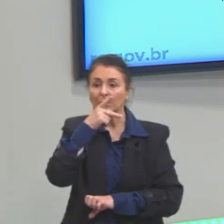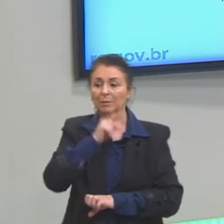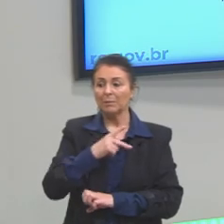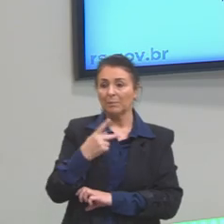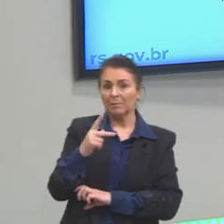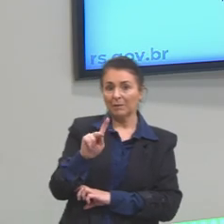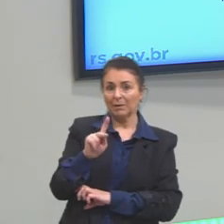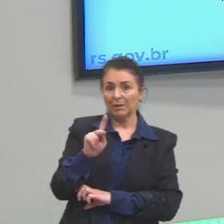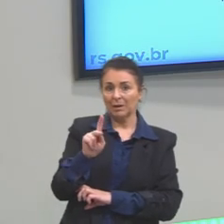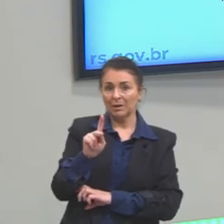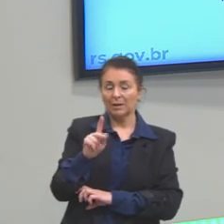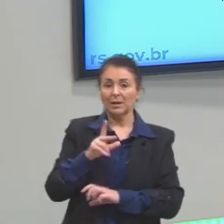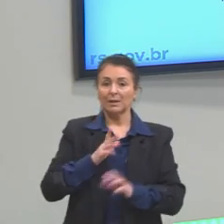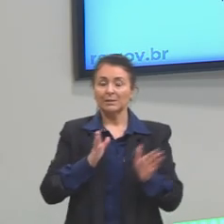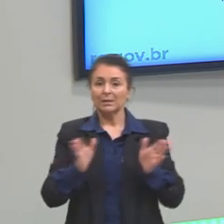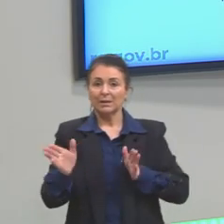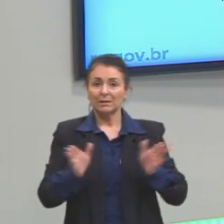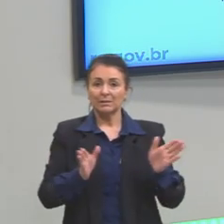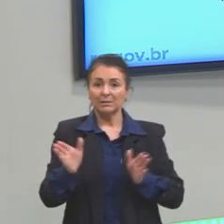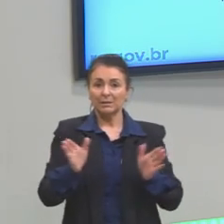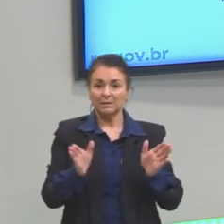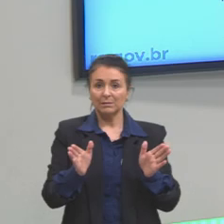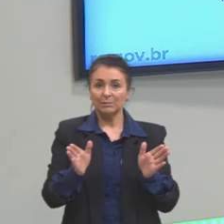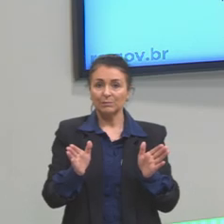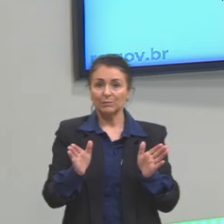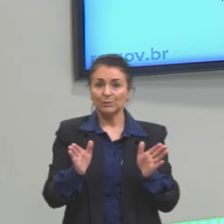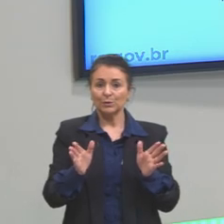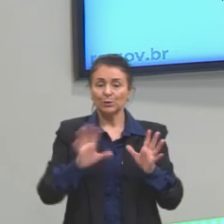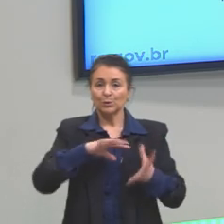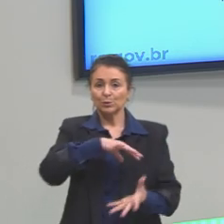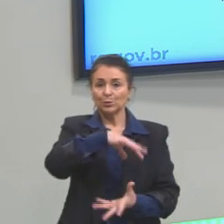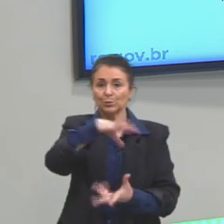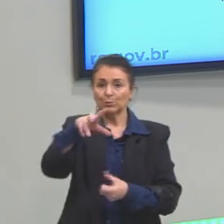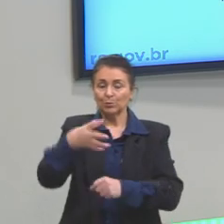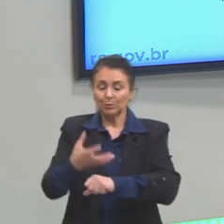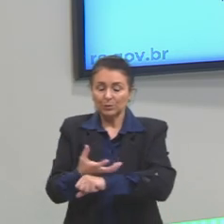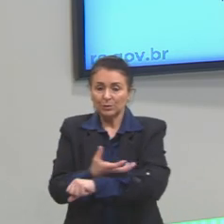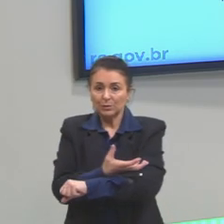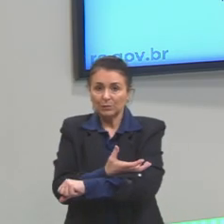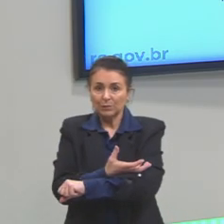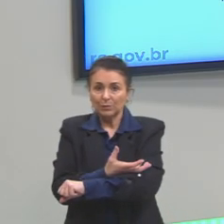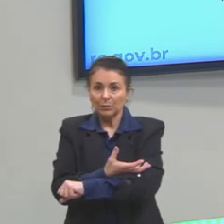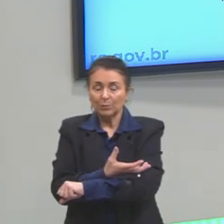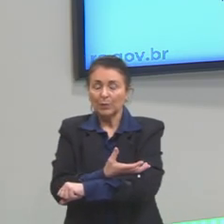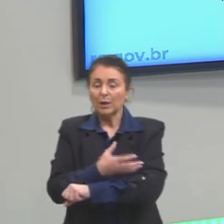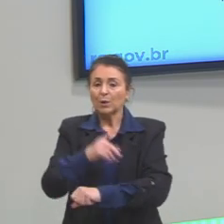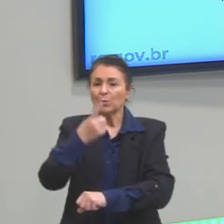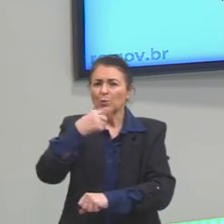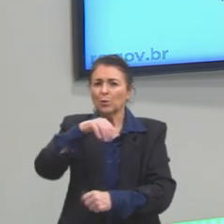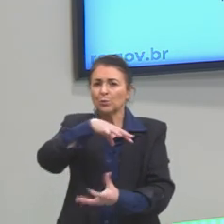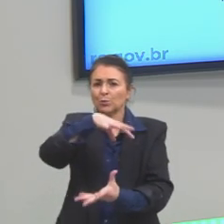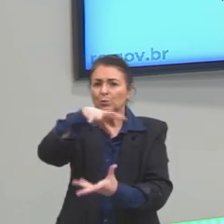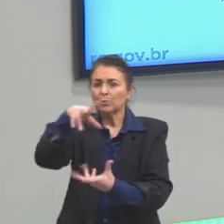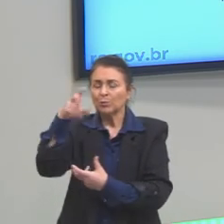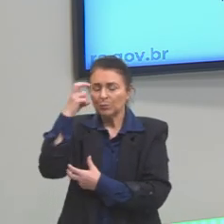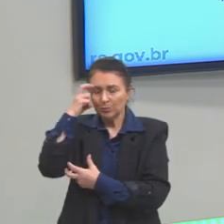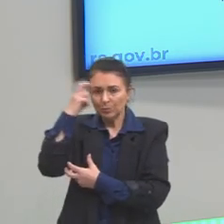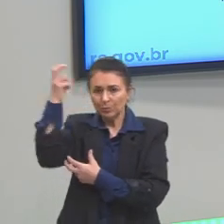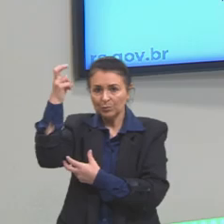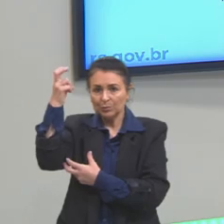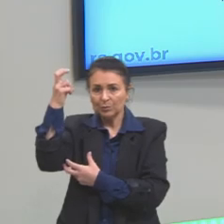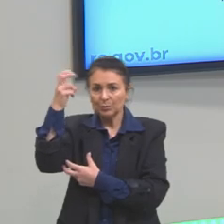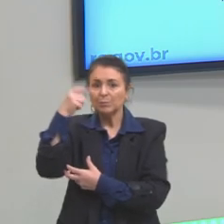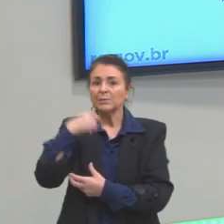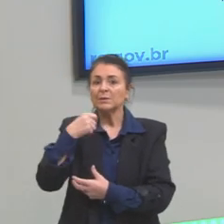Agostinho esse acesso né esse acesso do mundo sensível para o mundo inteligível se dá através da